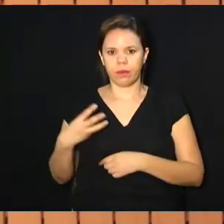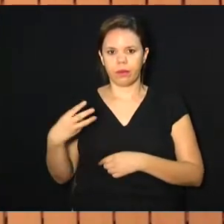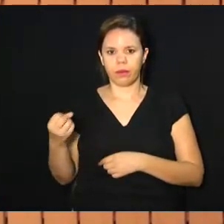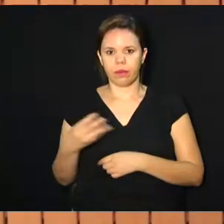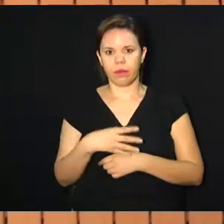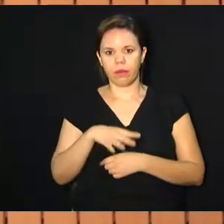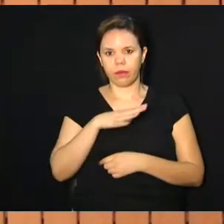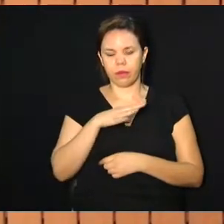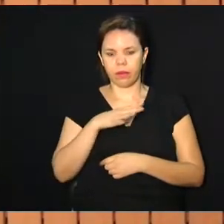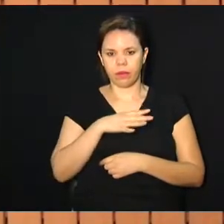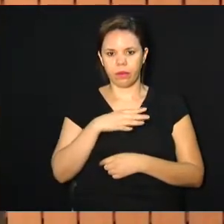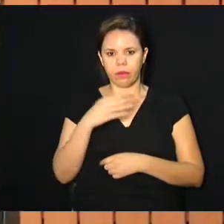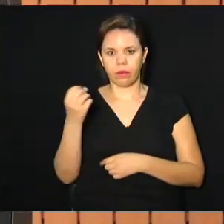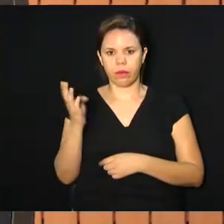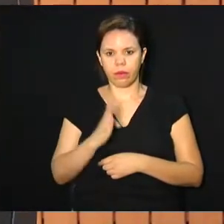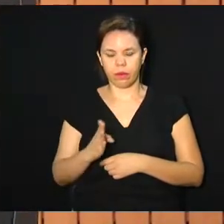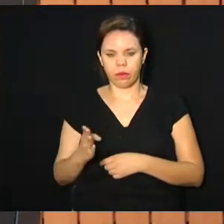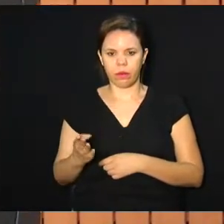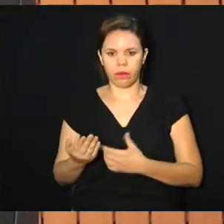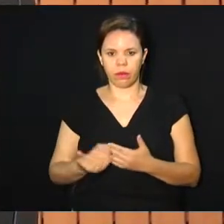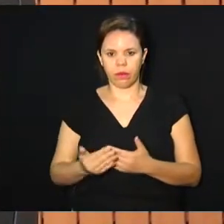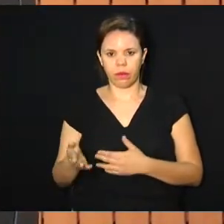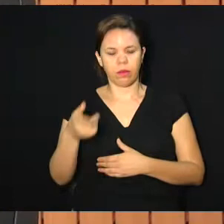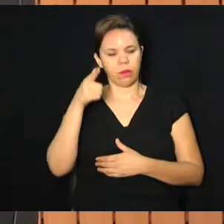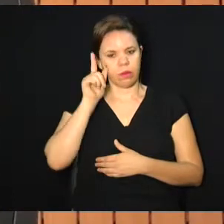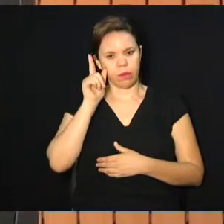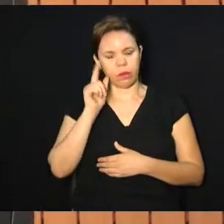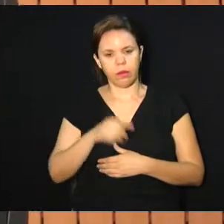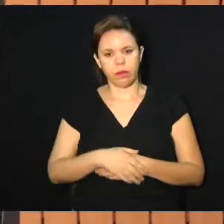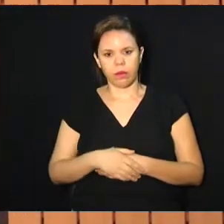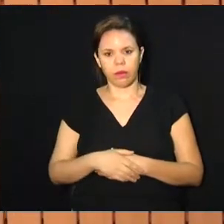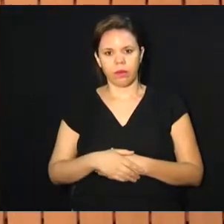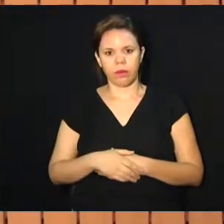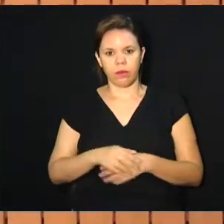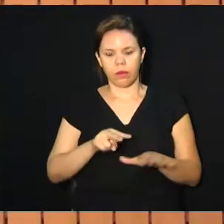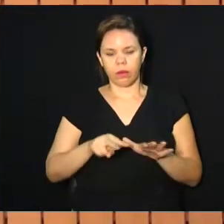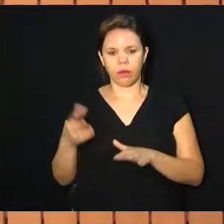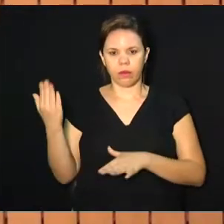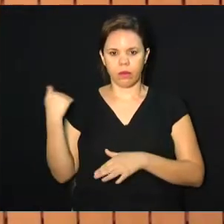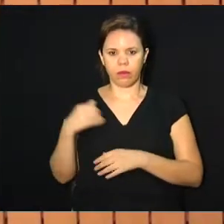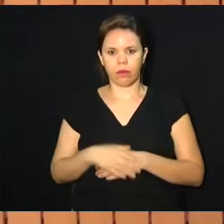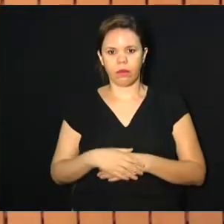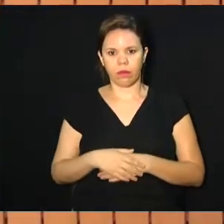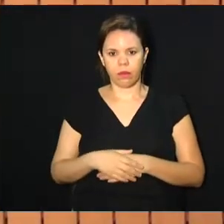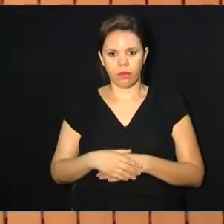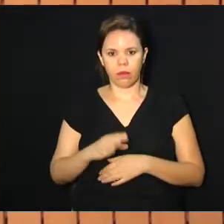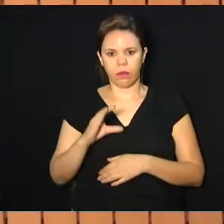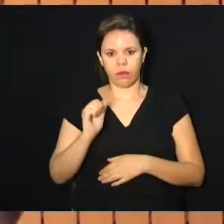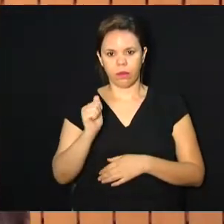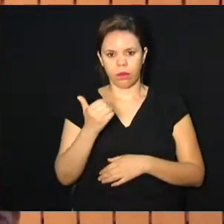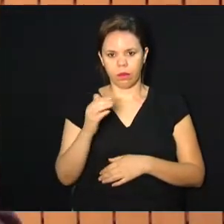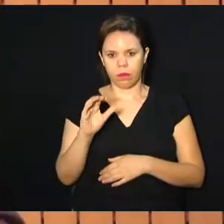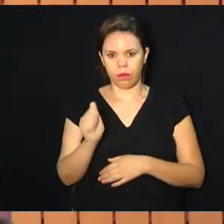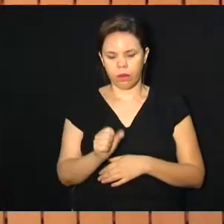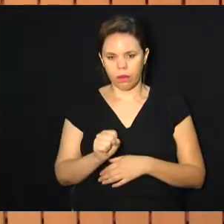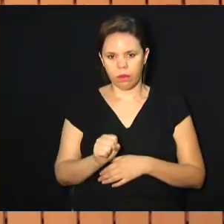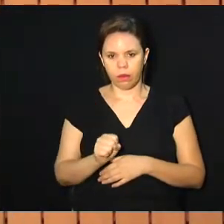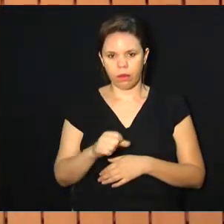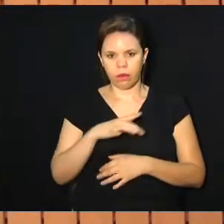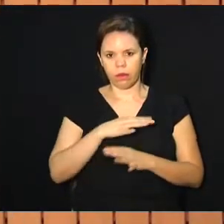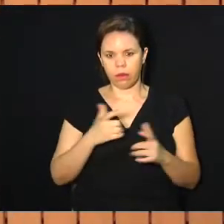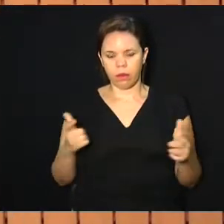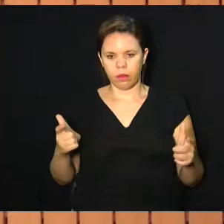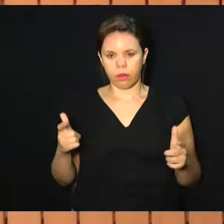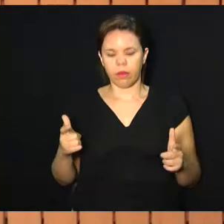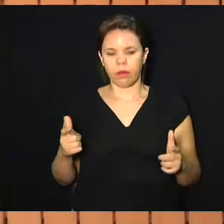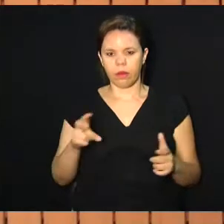cidades no Brasil, e agora semana passada, Kansas, nos Estados Unidos, é a maior cidade do mundo com tarifa zero, com